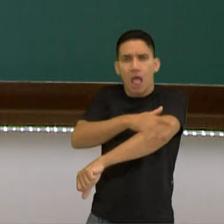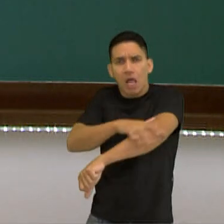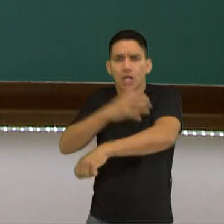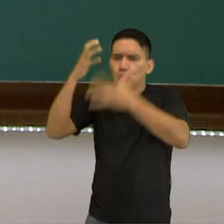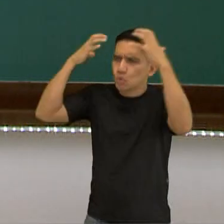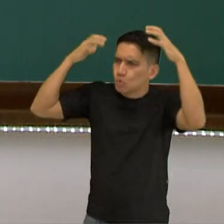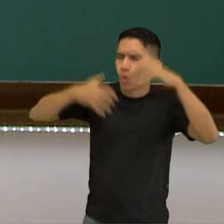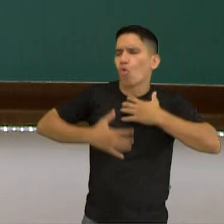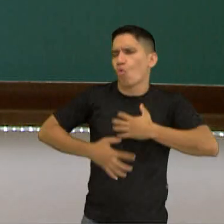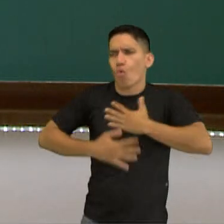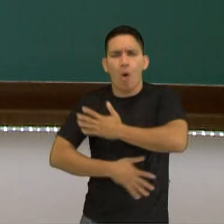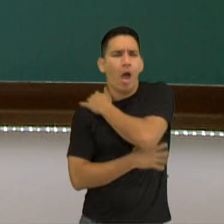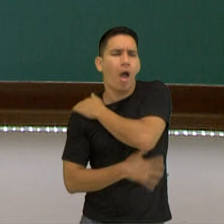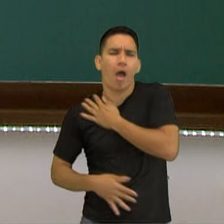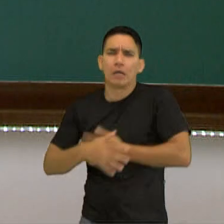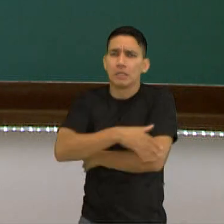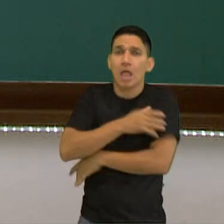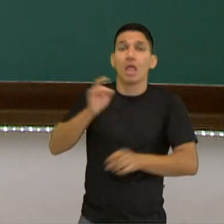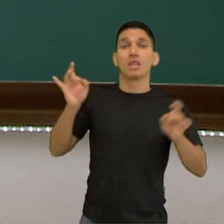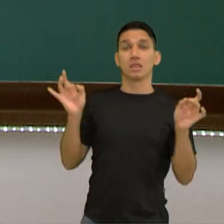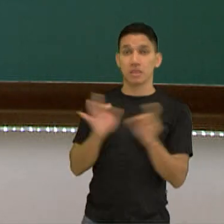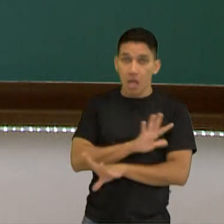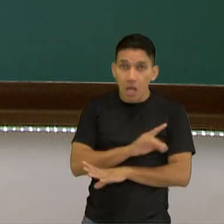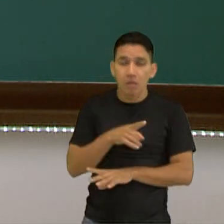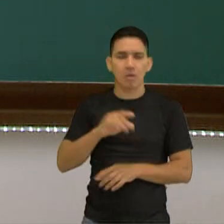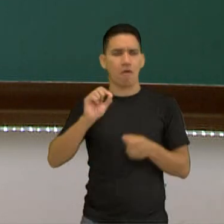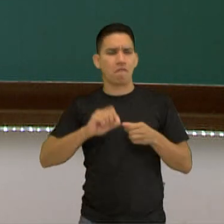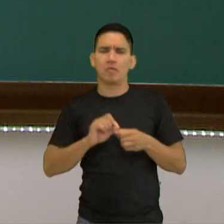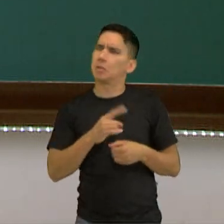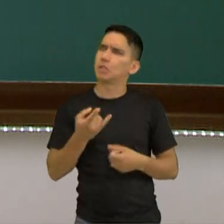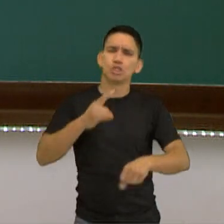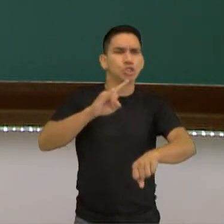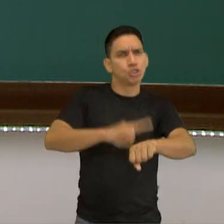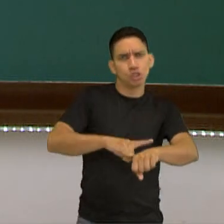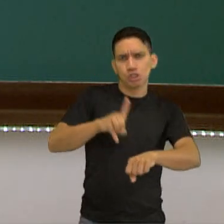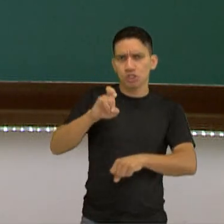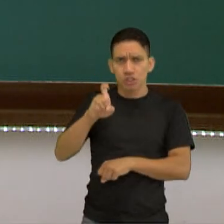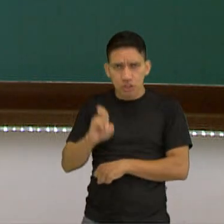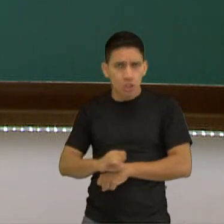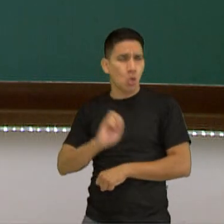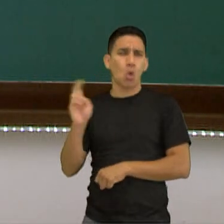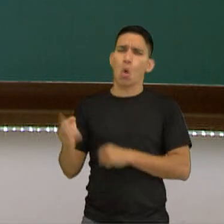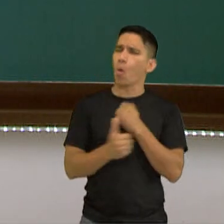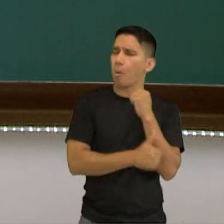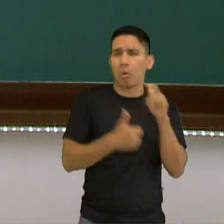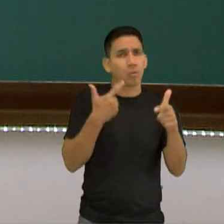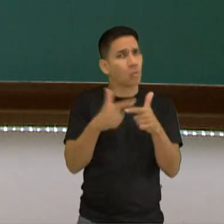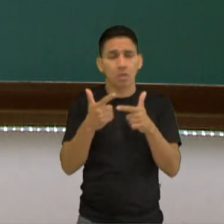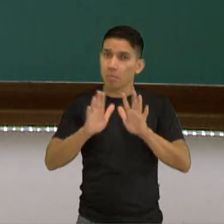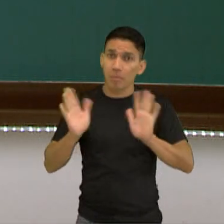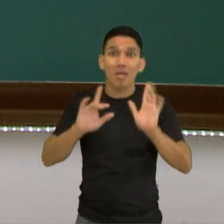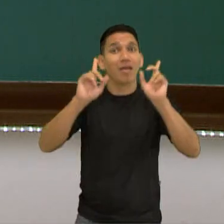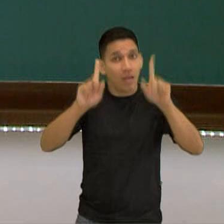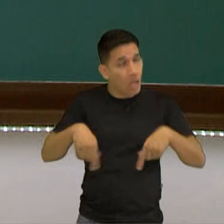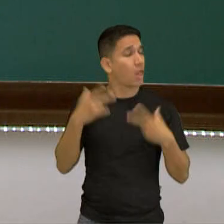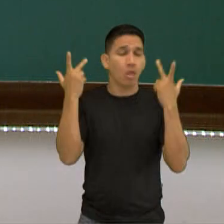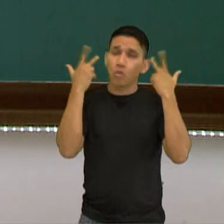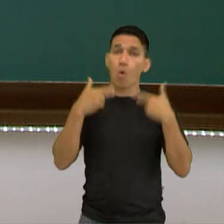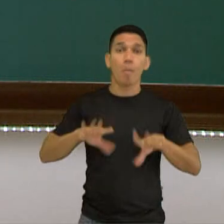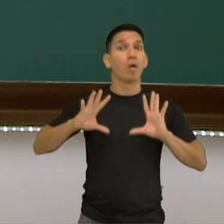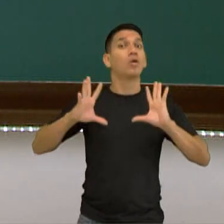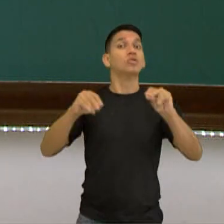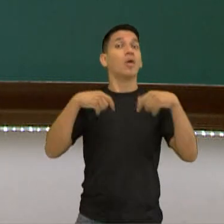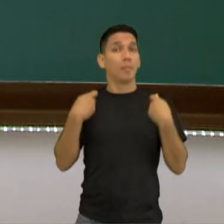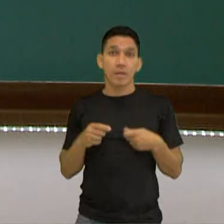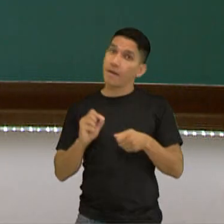entrou ao banheiro, fez o que deveria ter feito, se foi um xixi ou se foi um cocô, não tem problema. São as necessidades, a gente